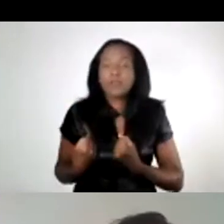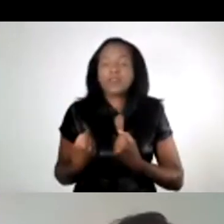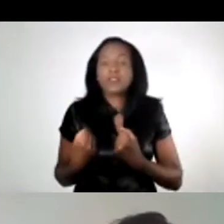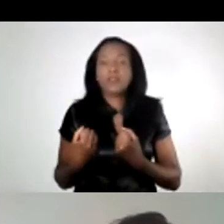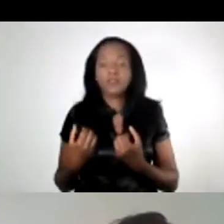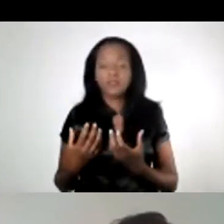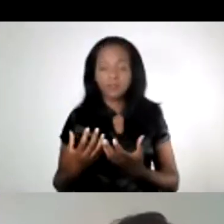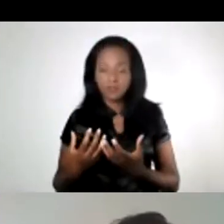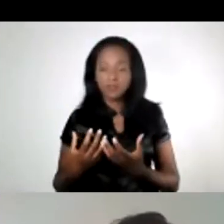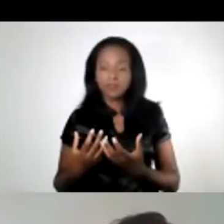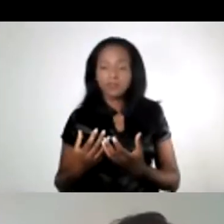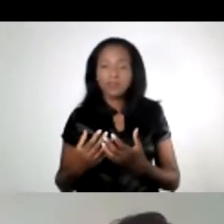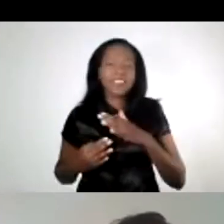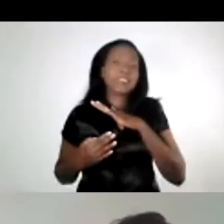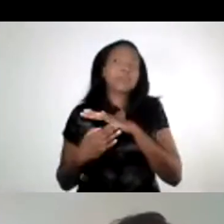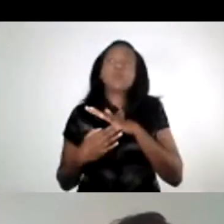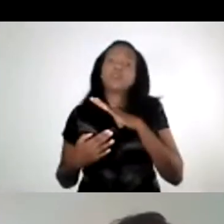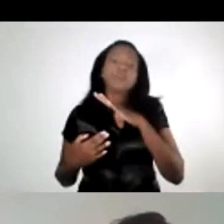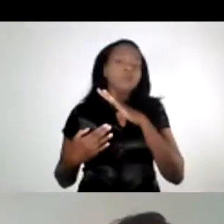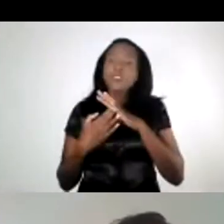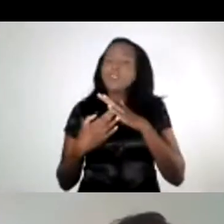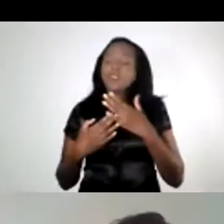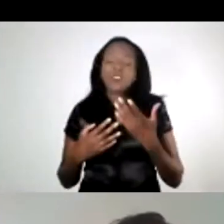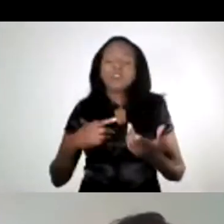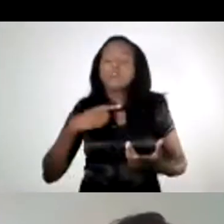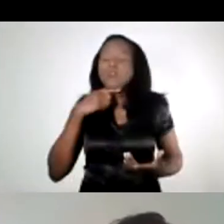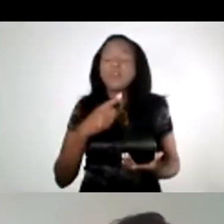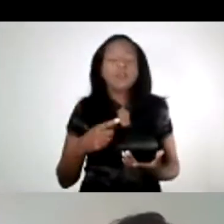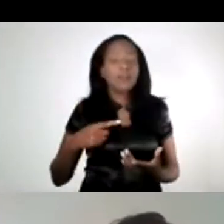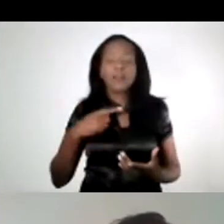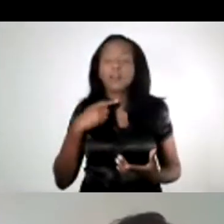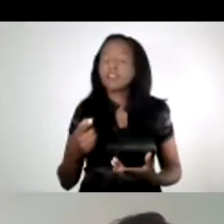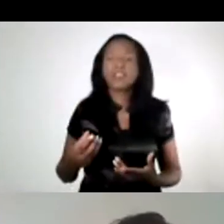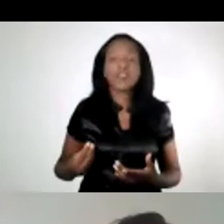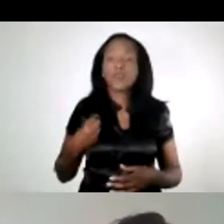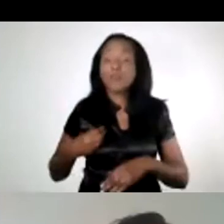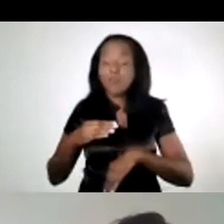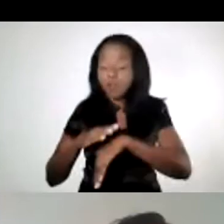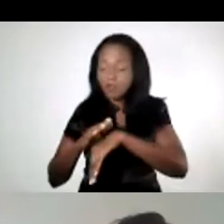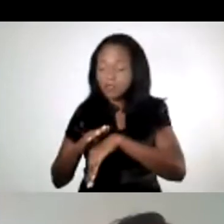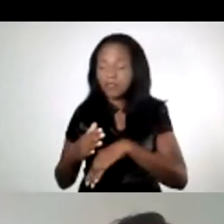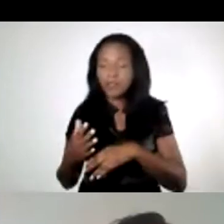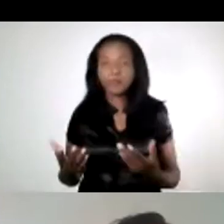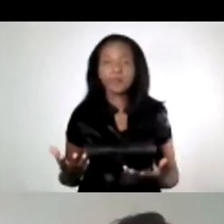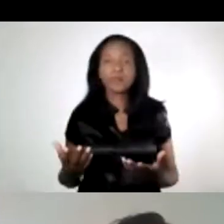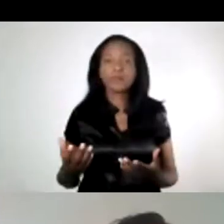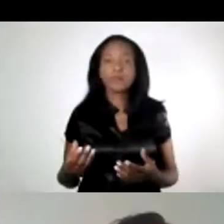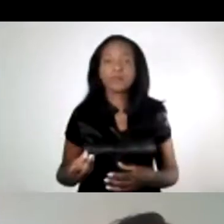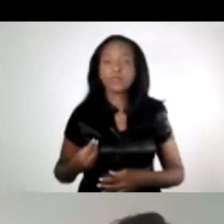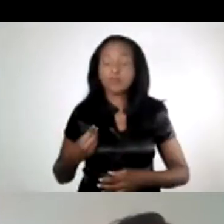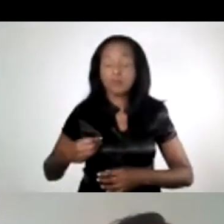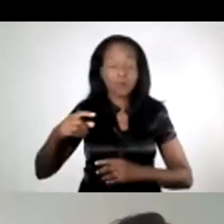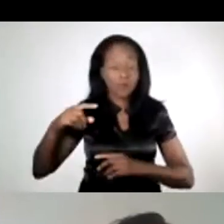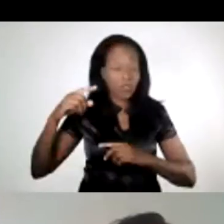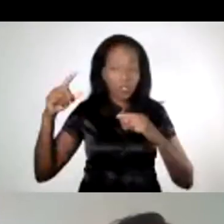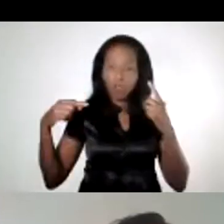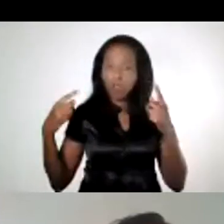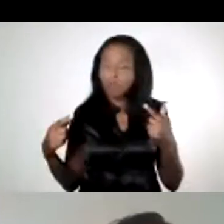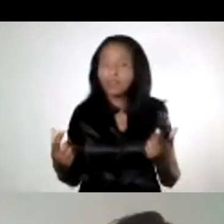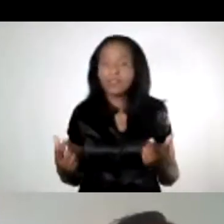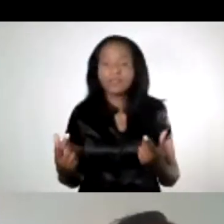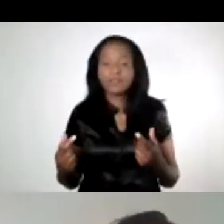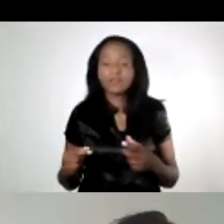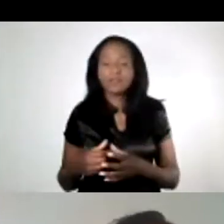num limite, num grau de não poder viver o tempo, né? O tempo é um tempo alienado. Então, a